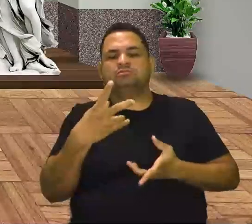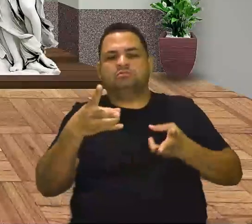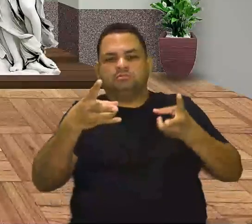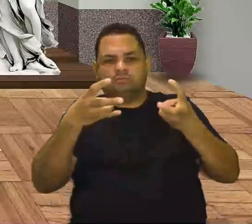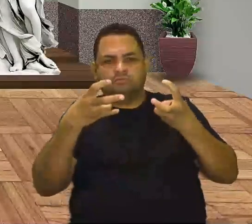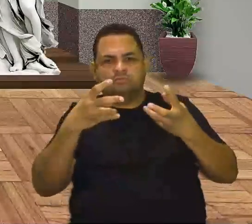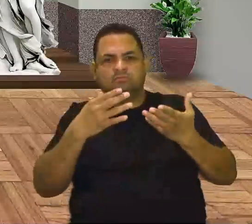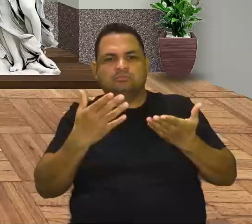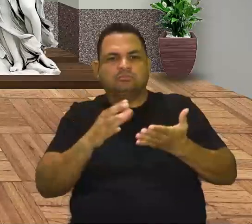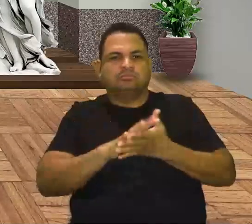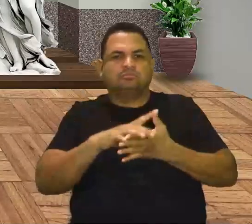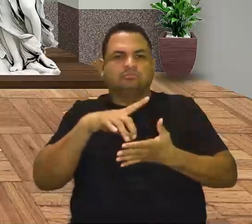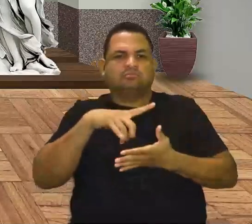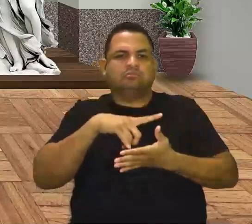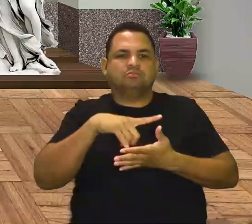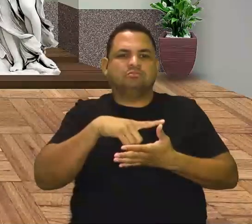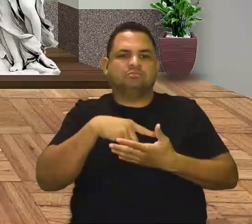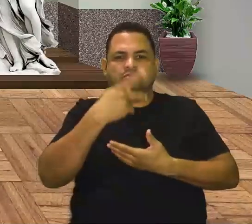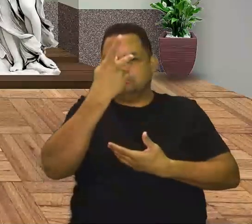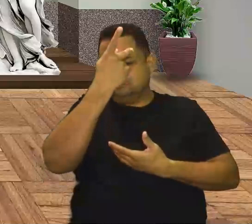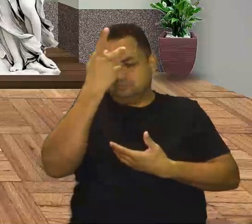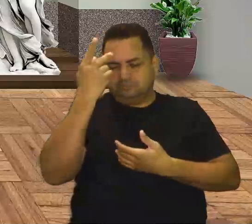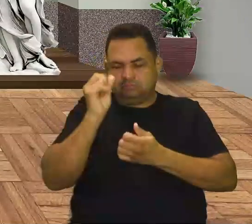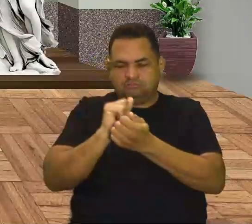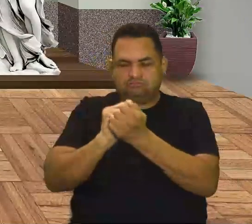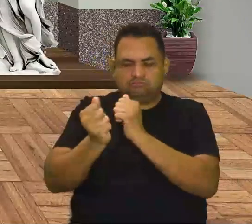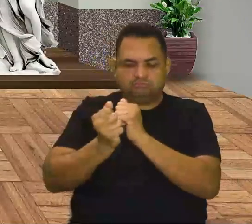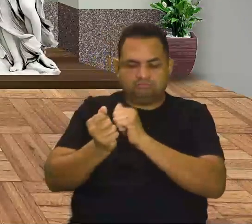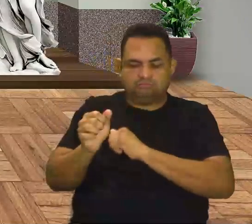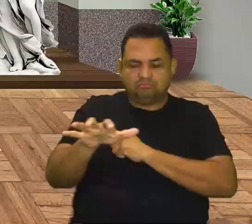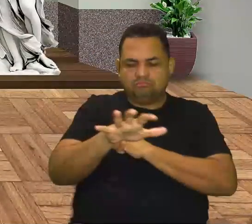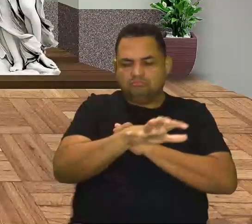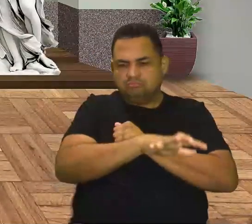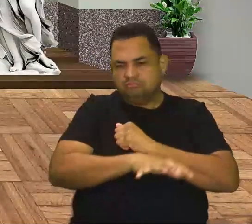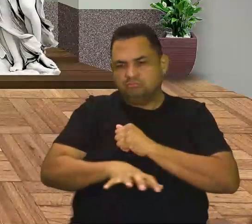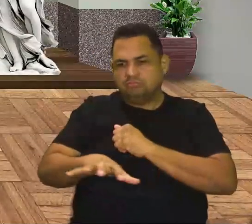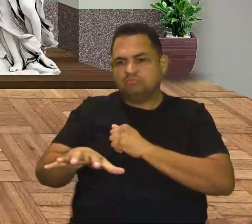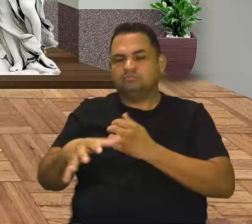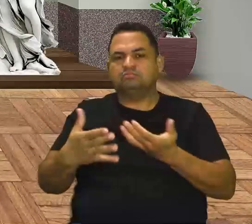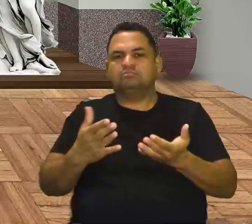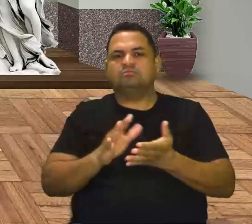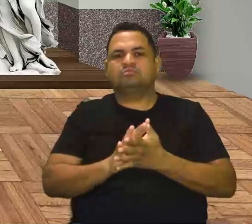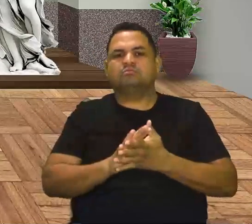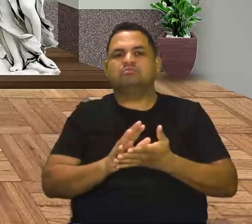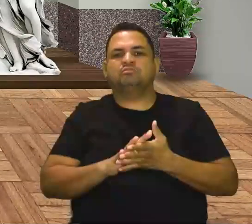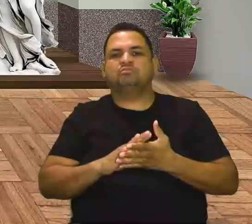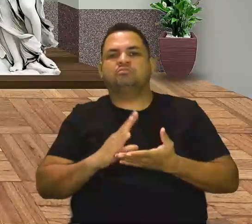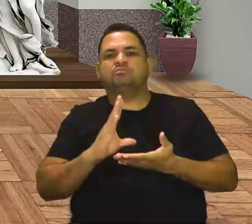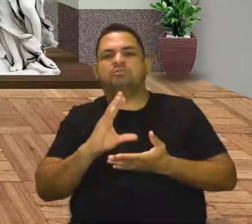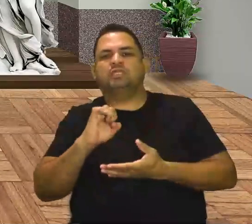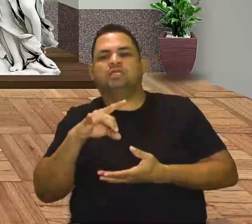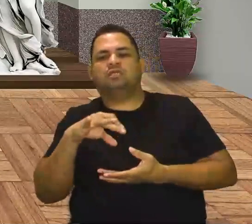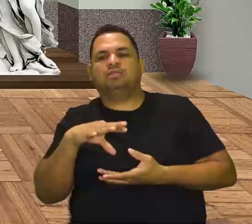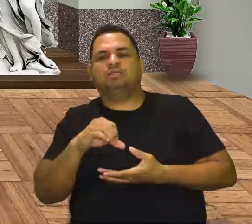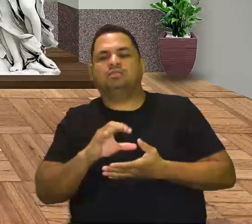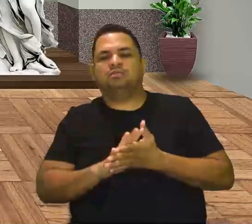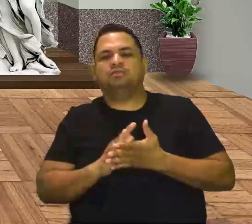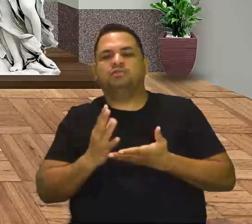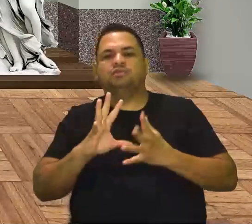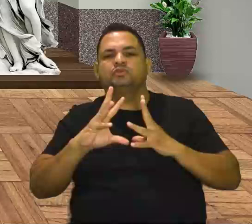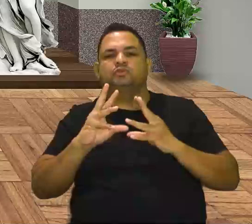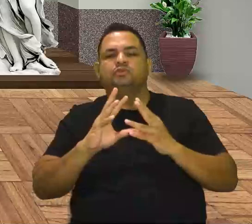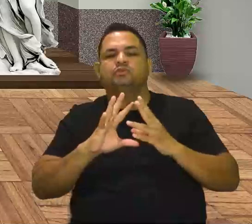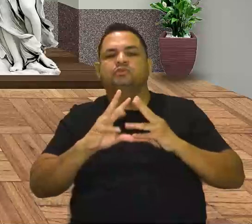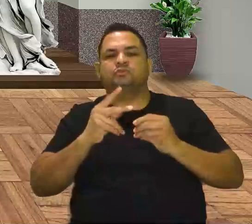que nós temos pessoas que controlavam determinadas localidades. Através do clientelismo ali, todo mundo dependia